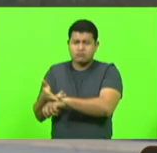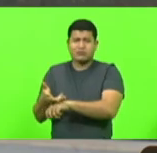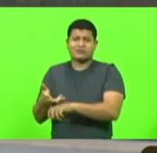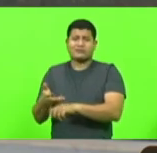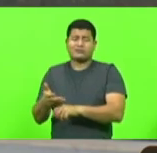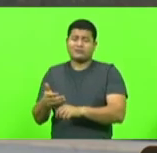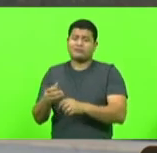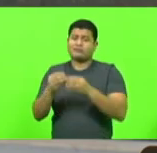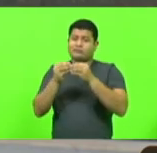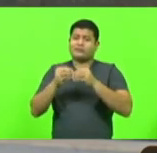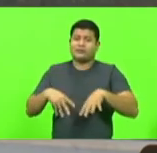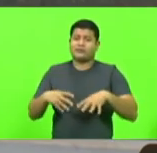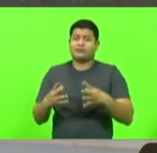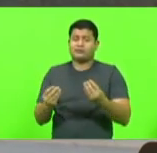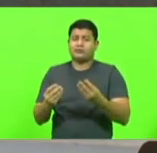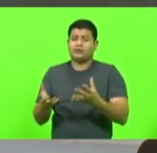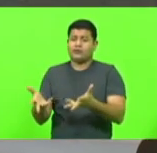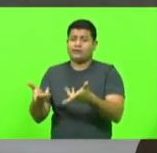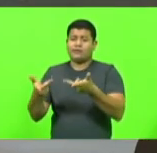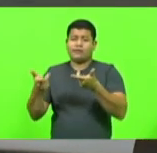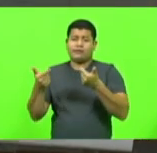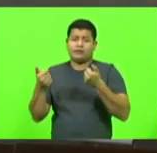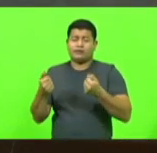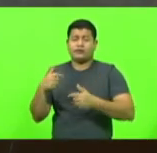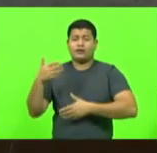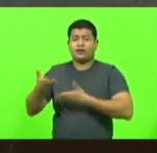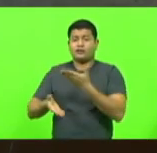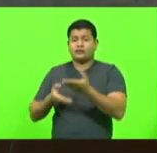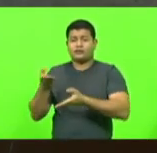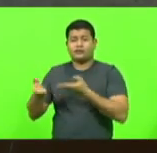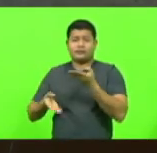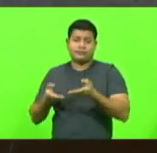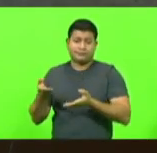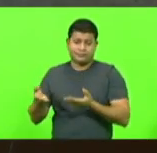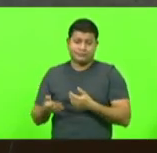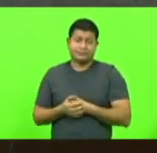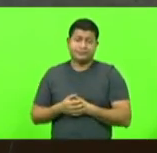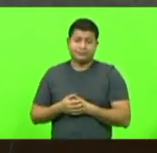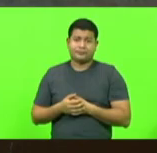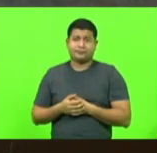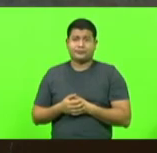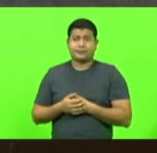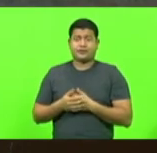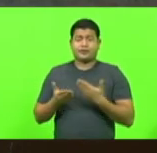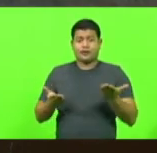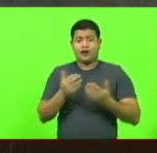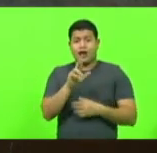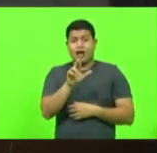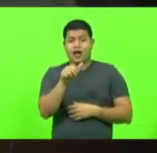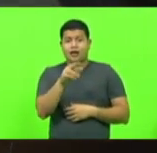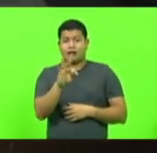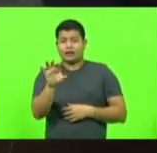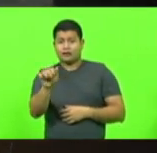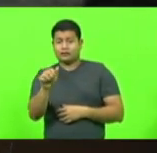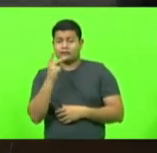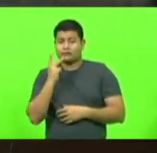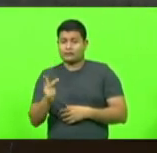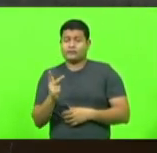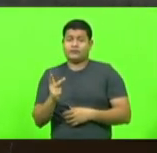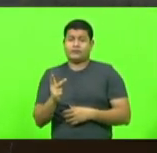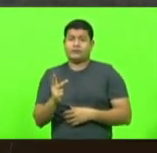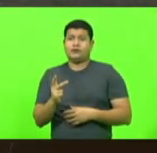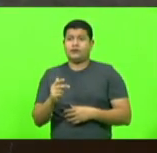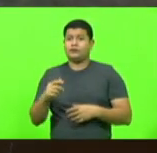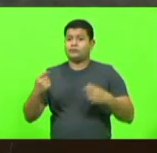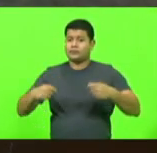prejudicando a qualidade do atendimento. Então, é uma coisa, né, a Renata falou bem legal aí. A gente tem que